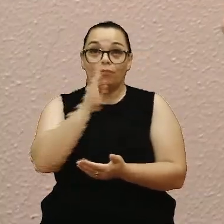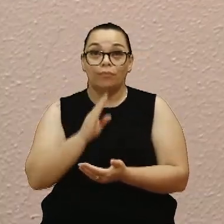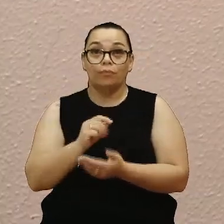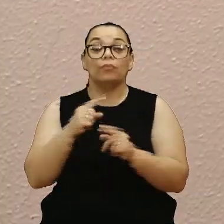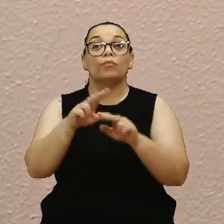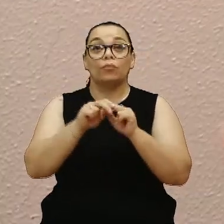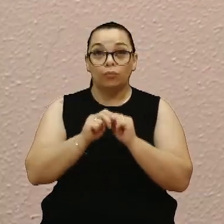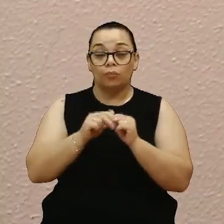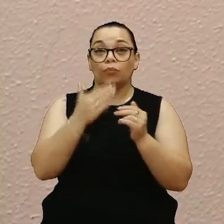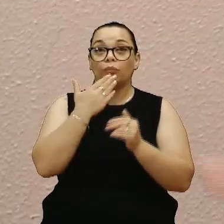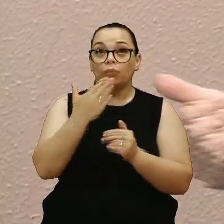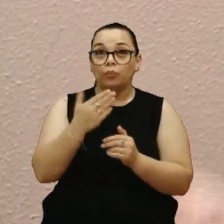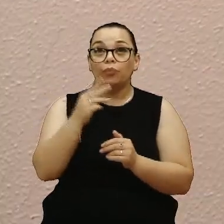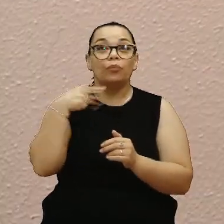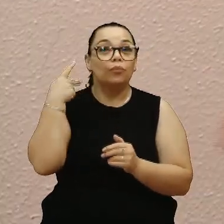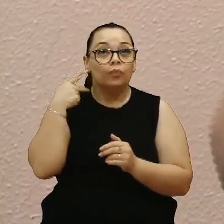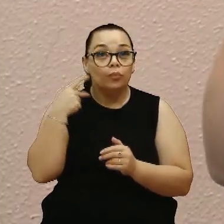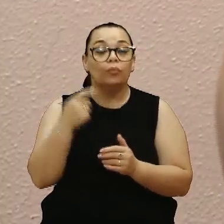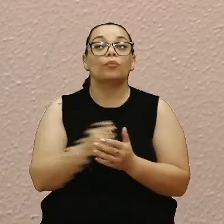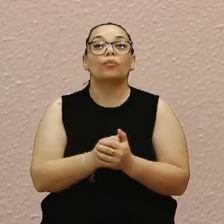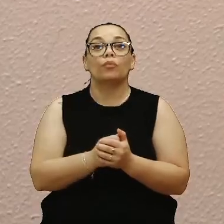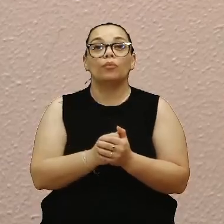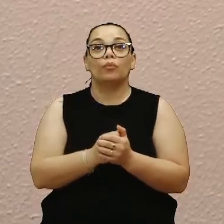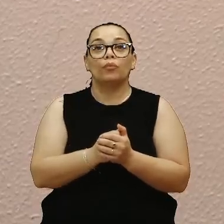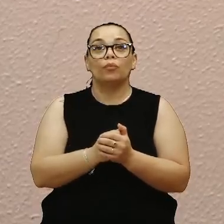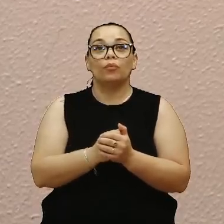Por isso a gente pede que os vereadores e vereadoras